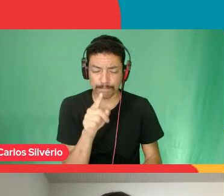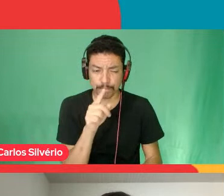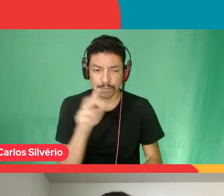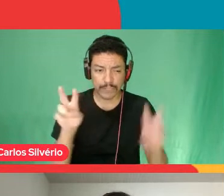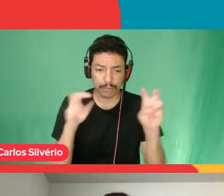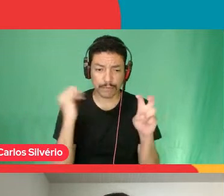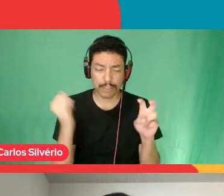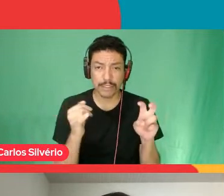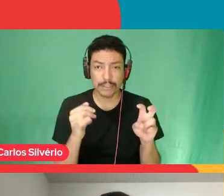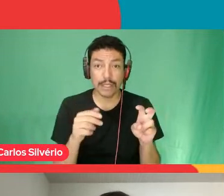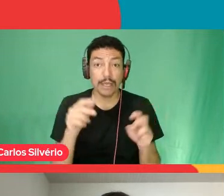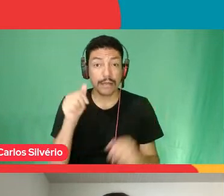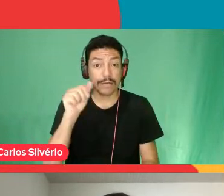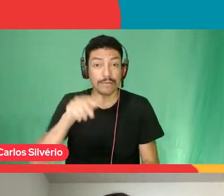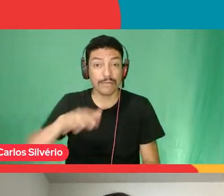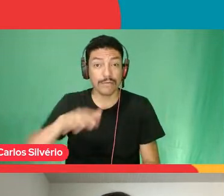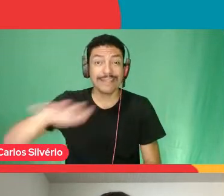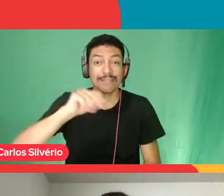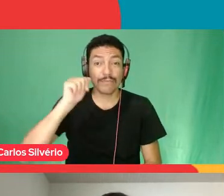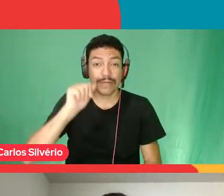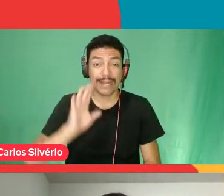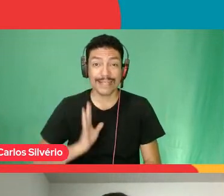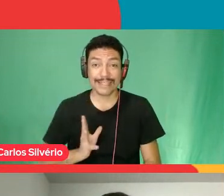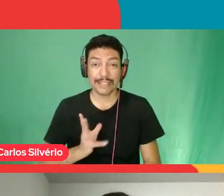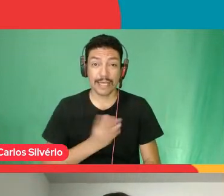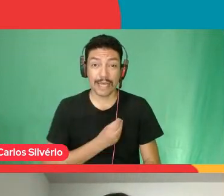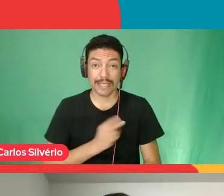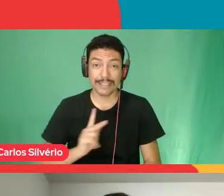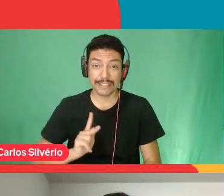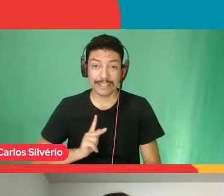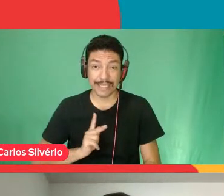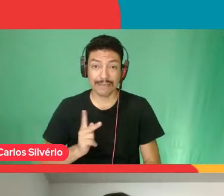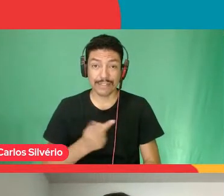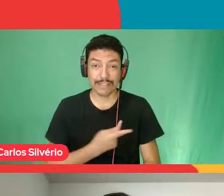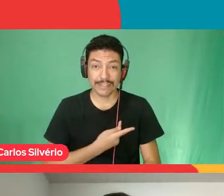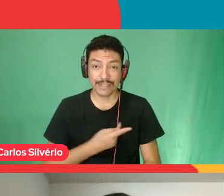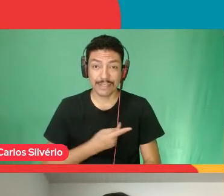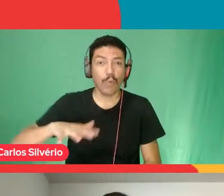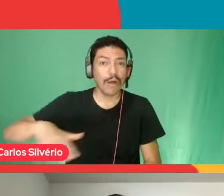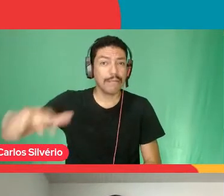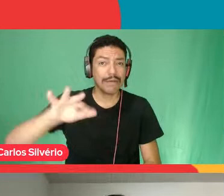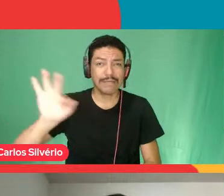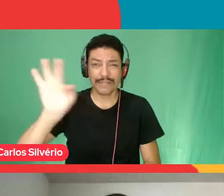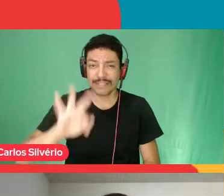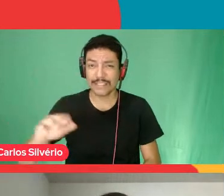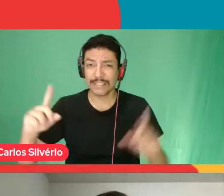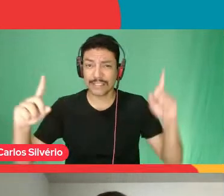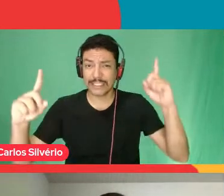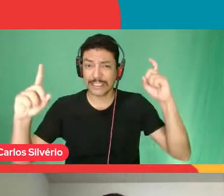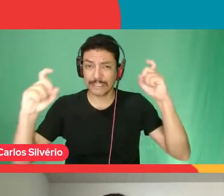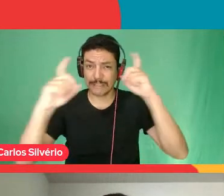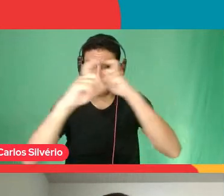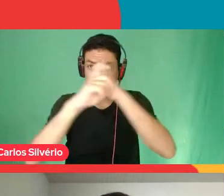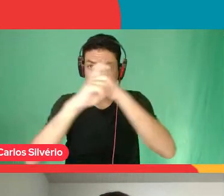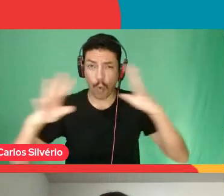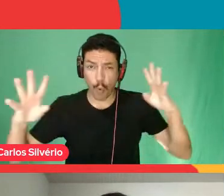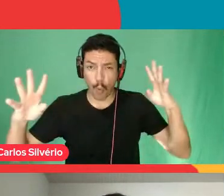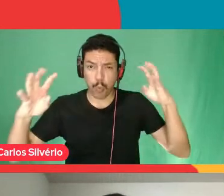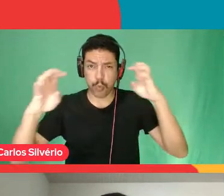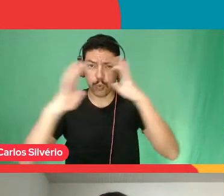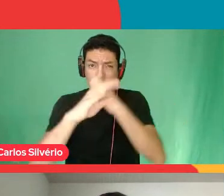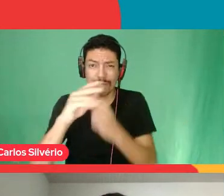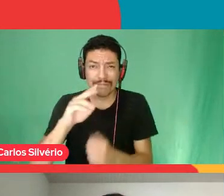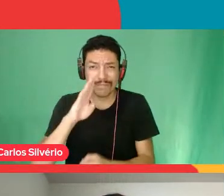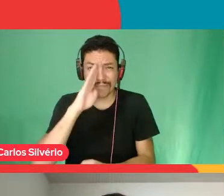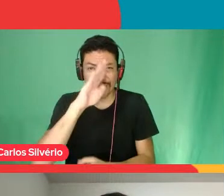mas especialmente para as mulheres trans e travestis, é um ambiente muito complexo, né, e especialmente quando a gente está nesse momento inicial